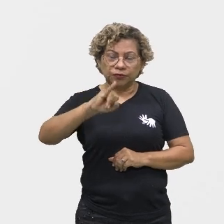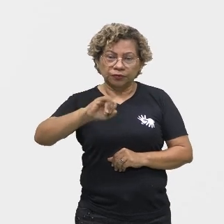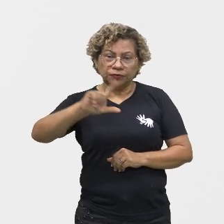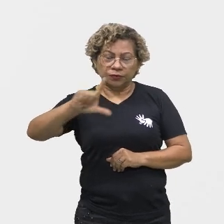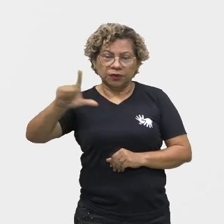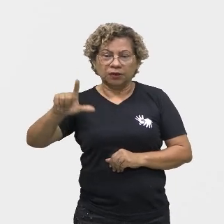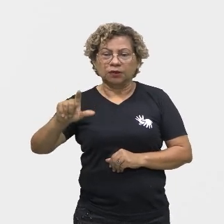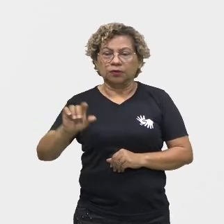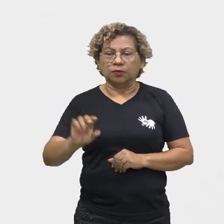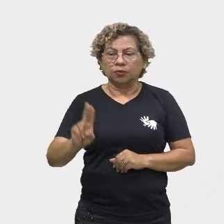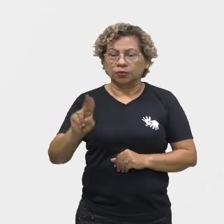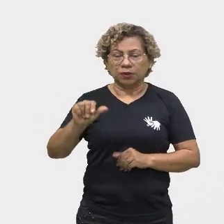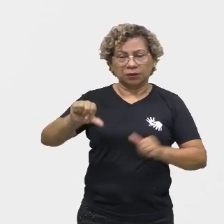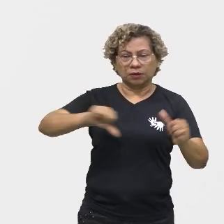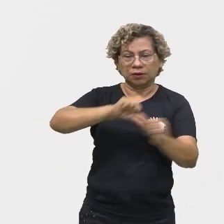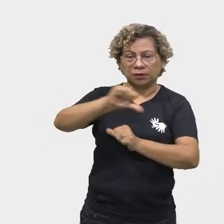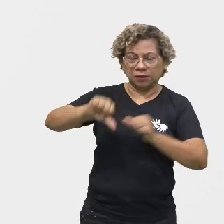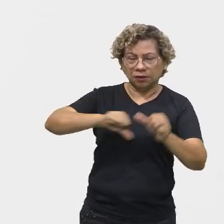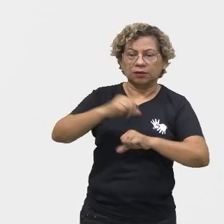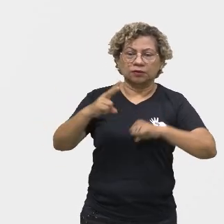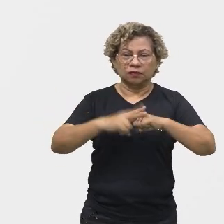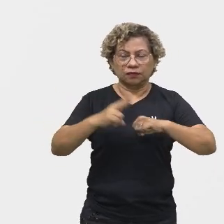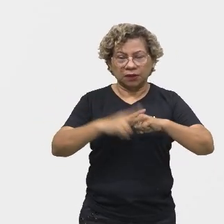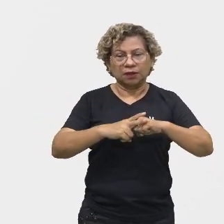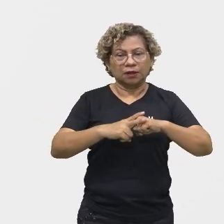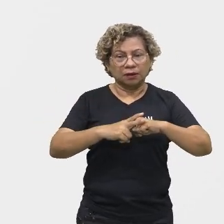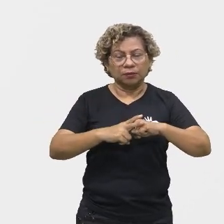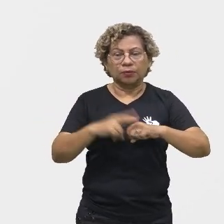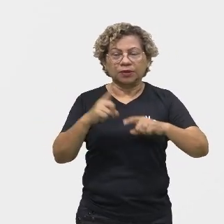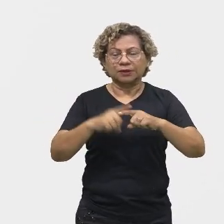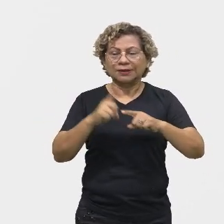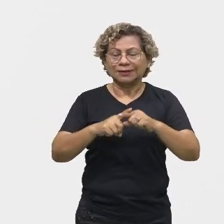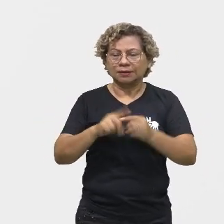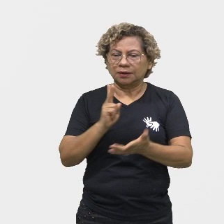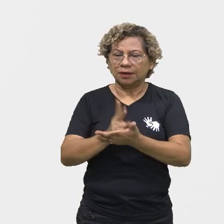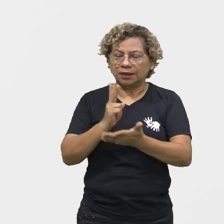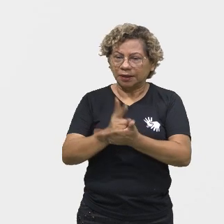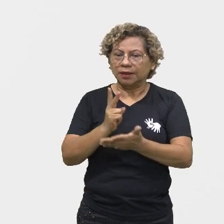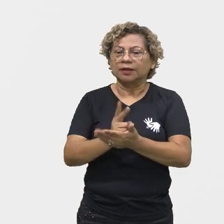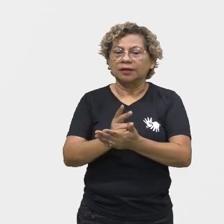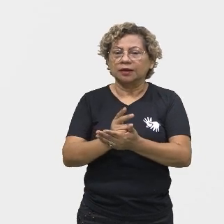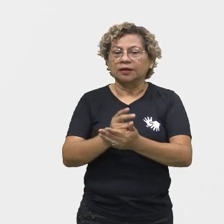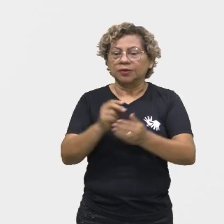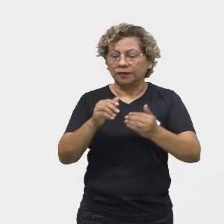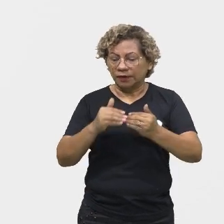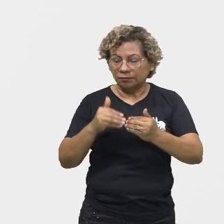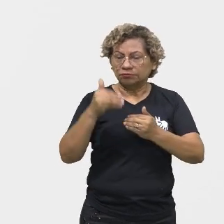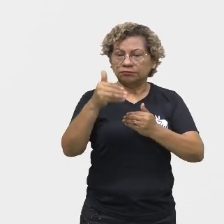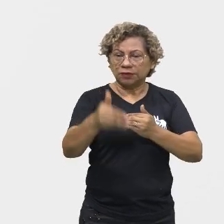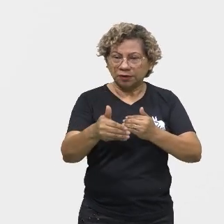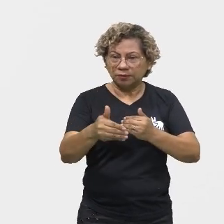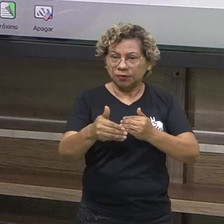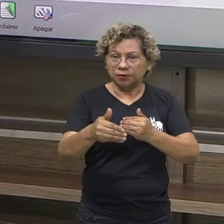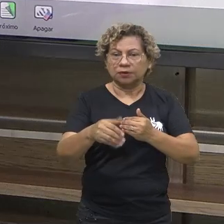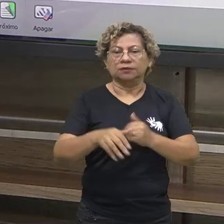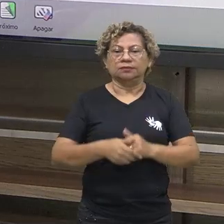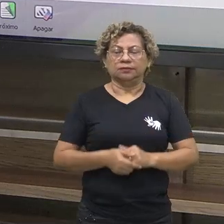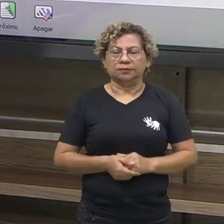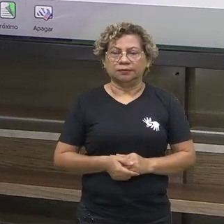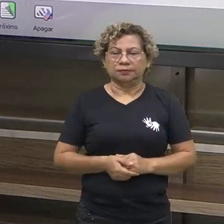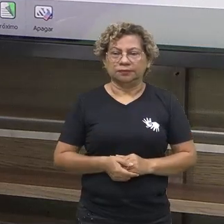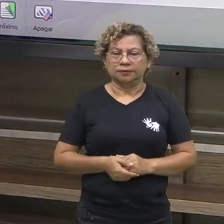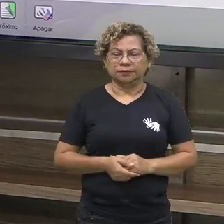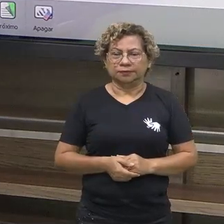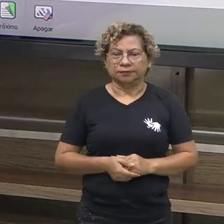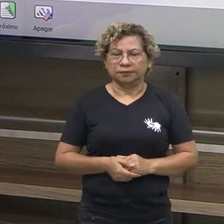existe modificação no verbo principal e vem sempre depois do auxiliar will. Então, aquilo que nós falamos antes,